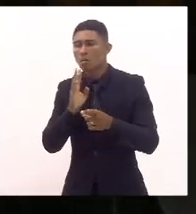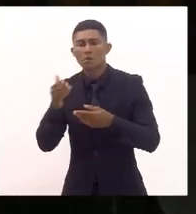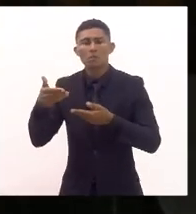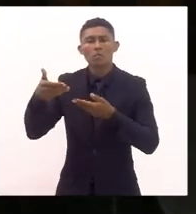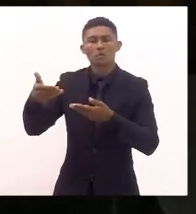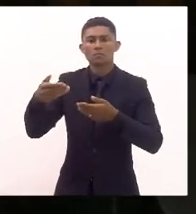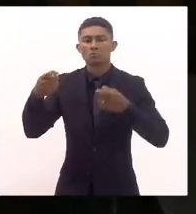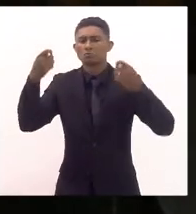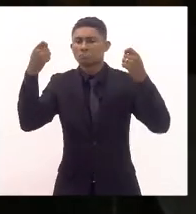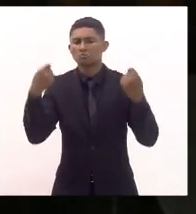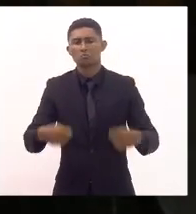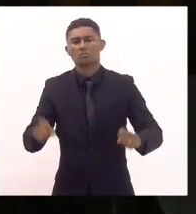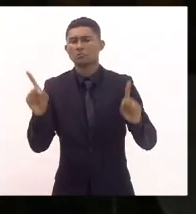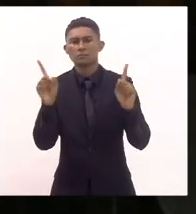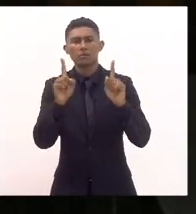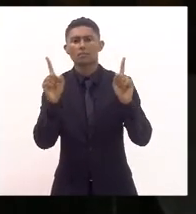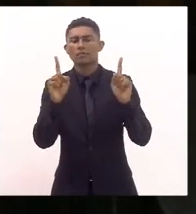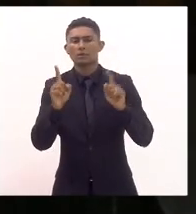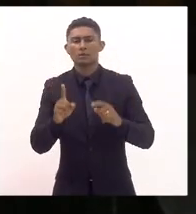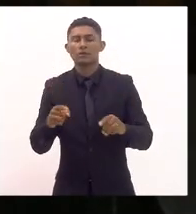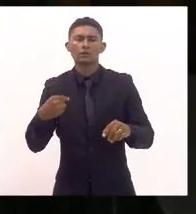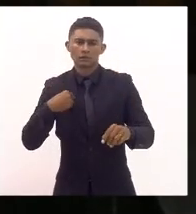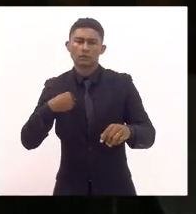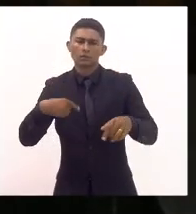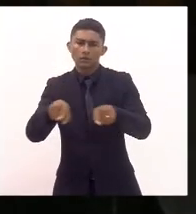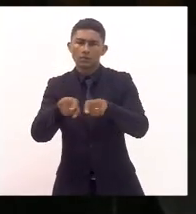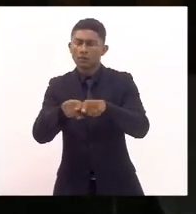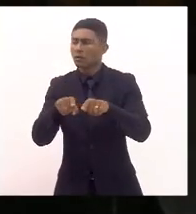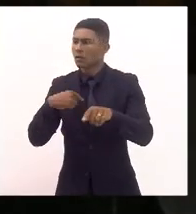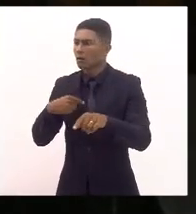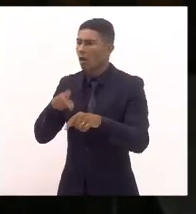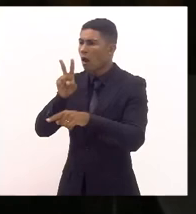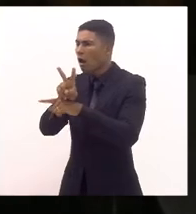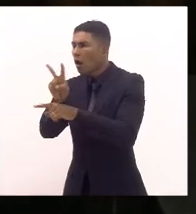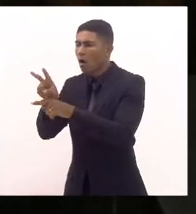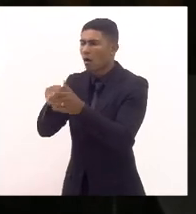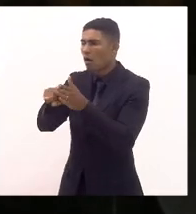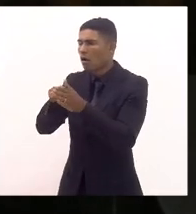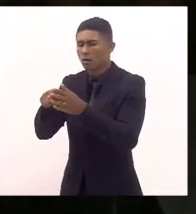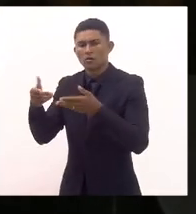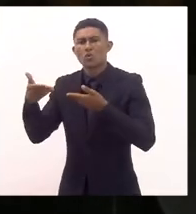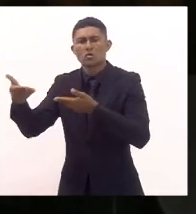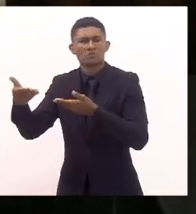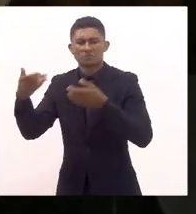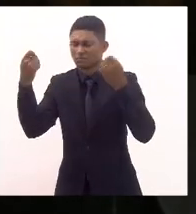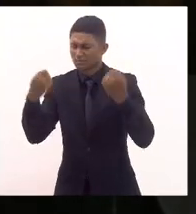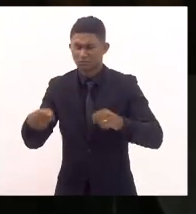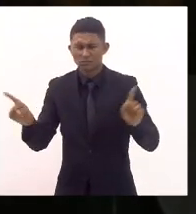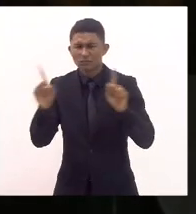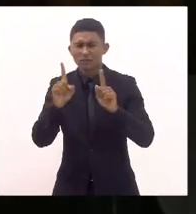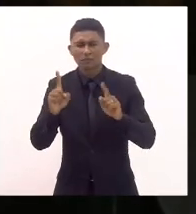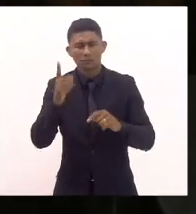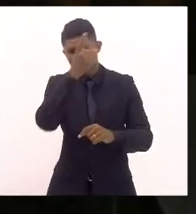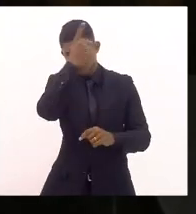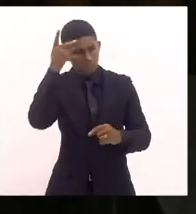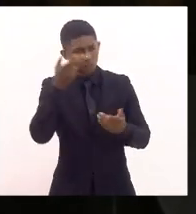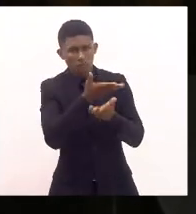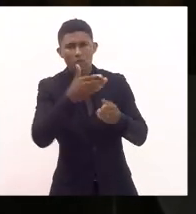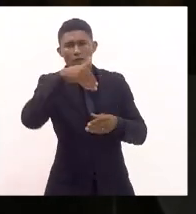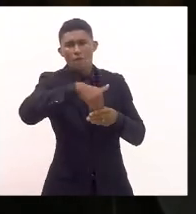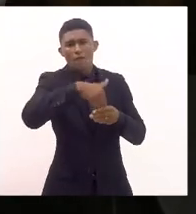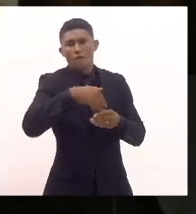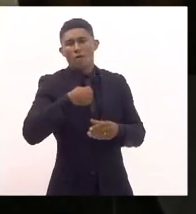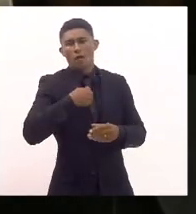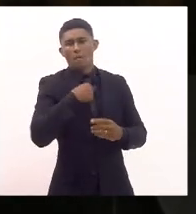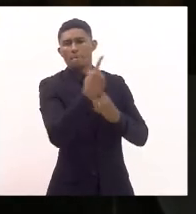convite do prefeitinho para poder fiscalizar Eu Fui eleito para isso eu estou aqui chancelado